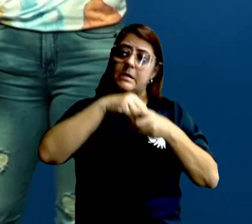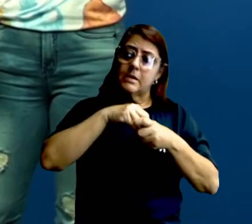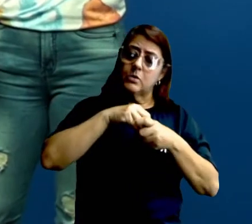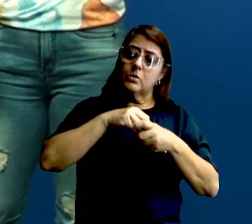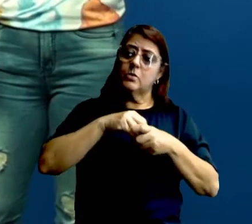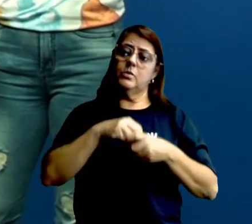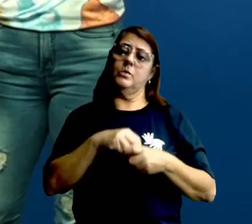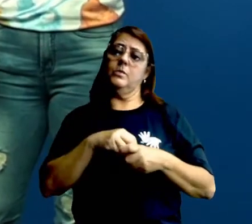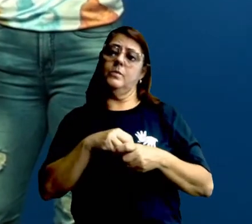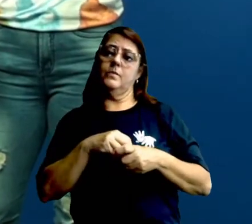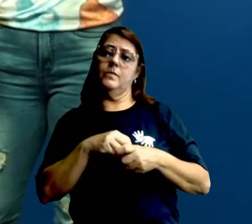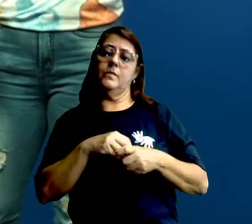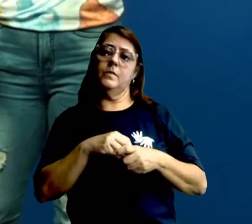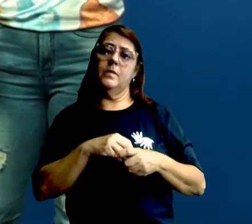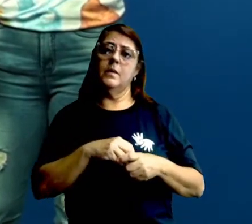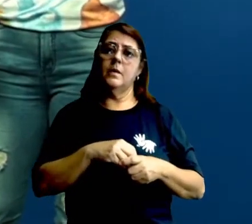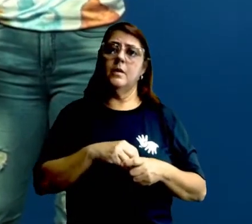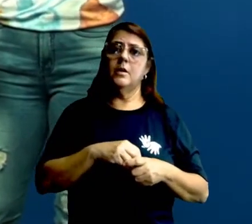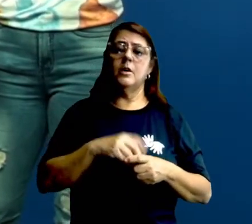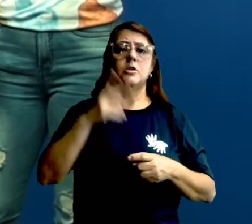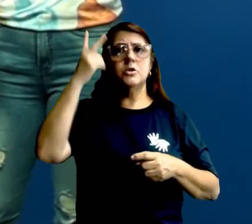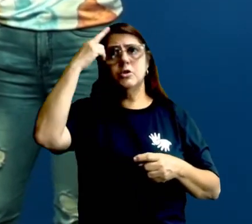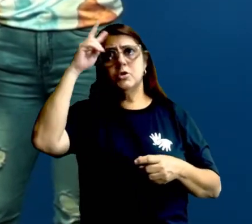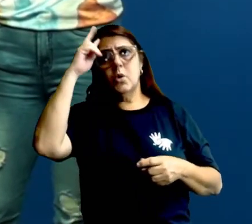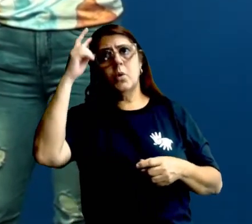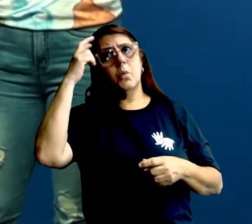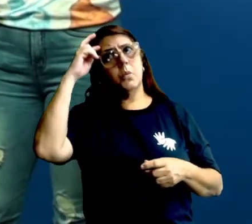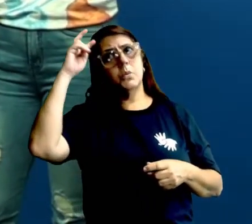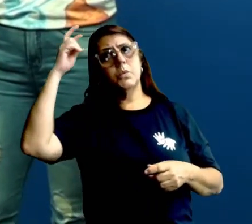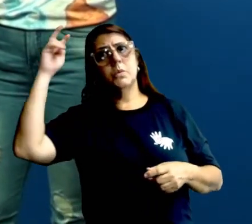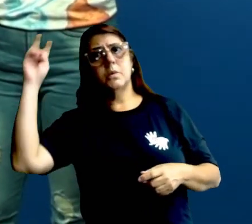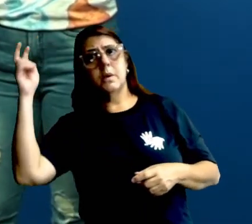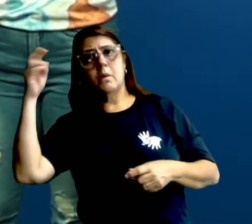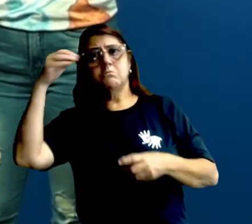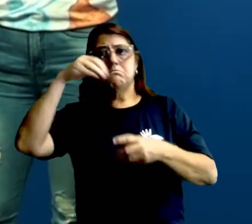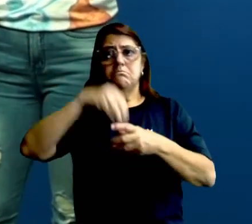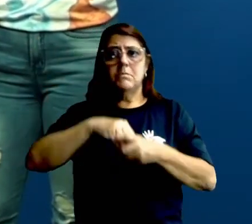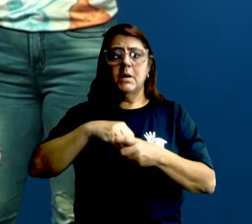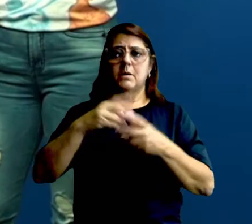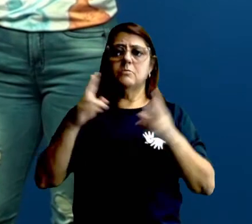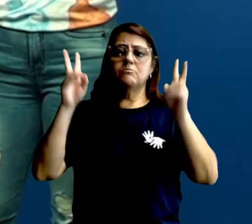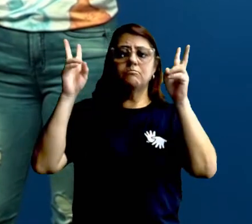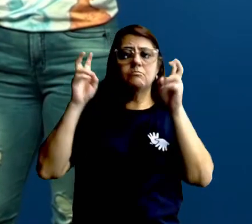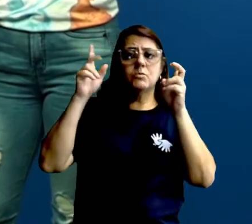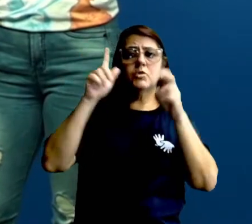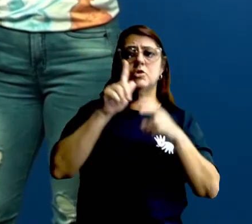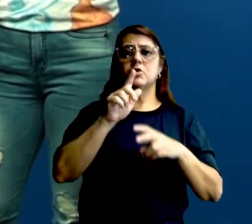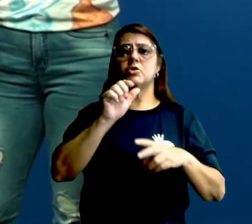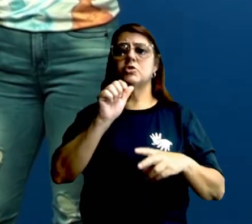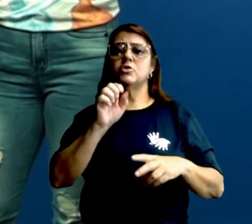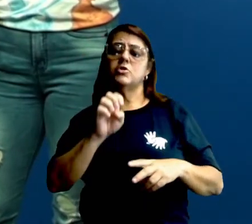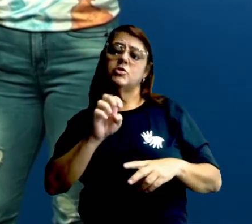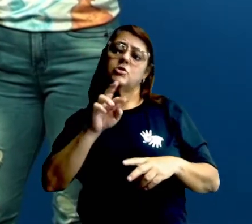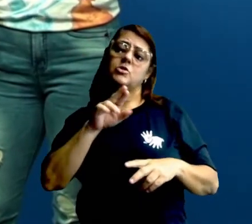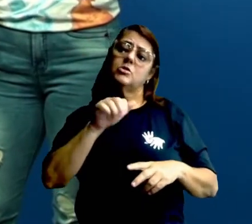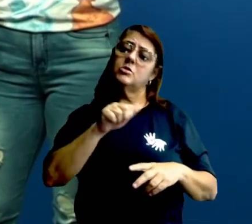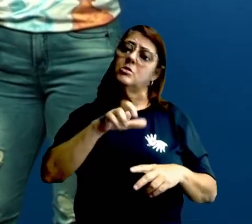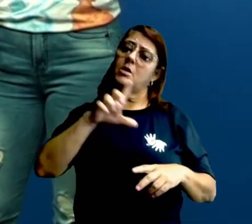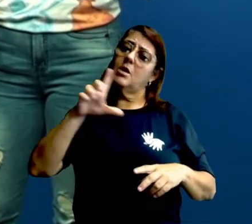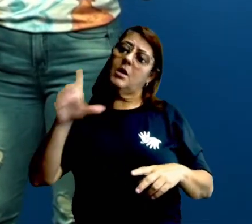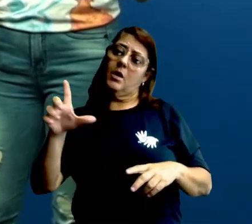existe o termo geral, que é patrimônio histórico ou cultural, e dentro desse termo geral tem os